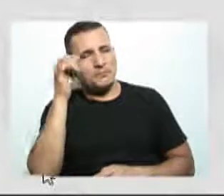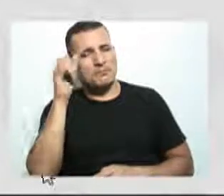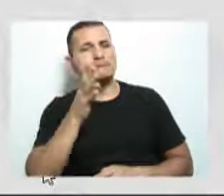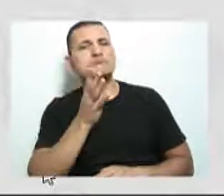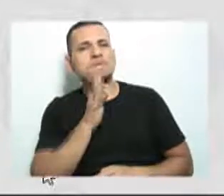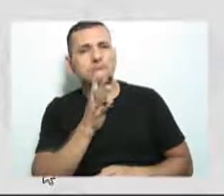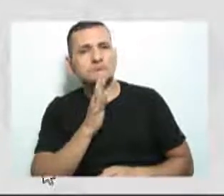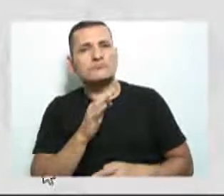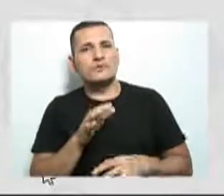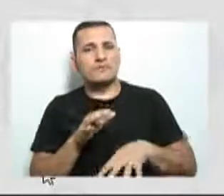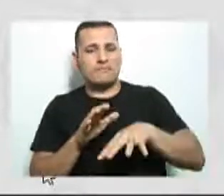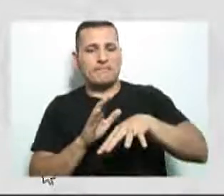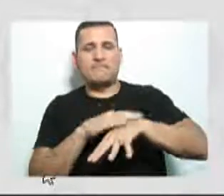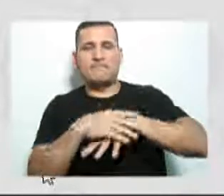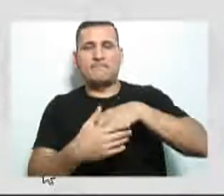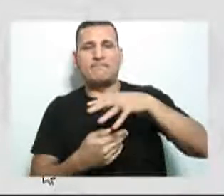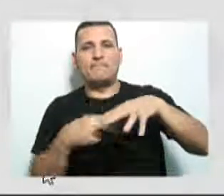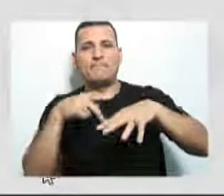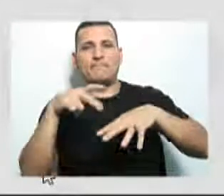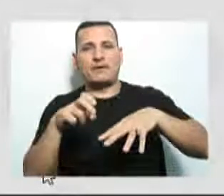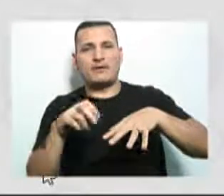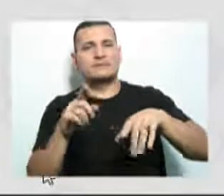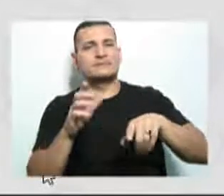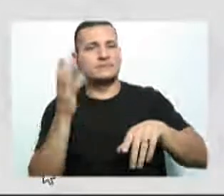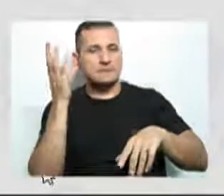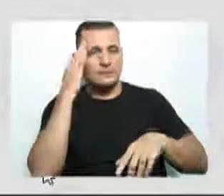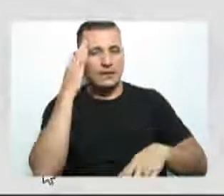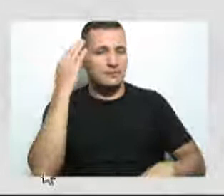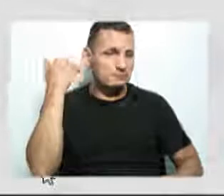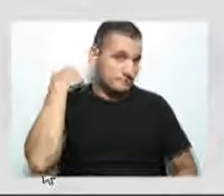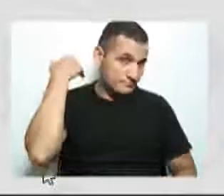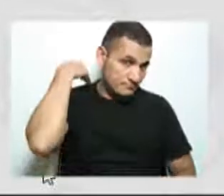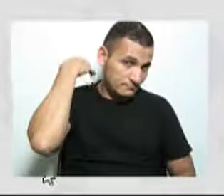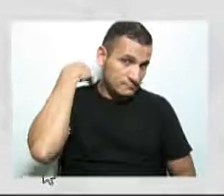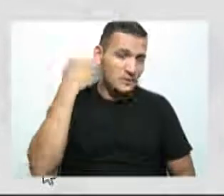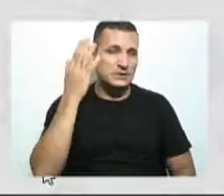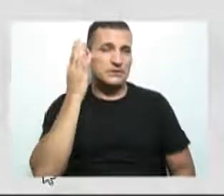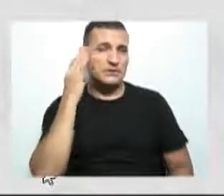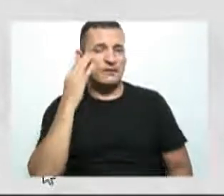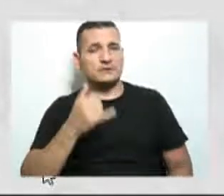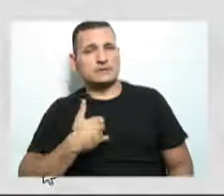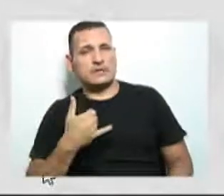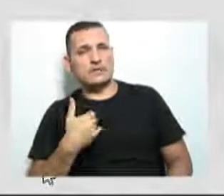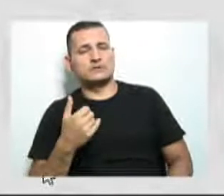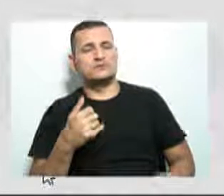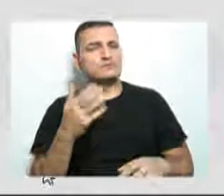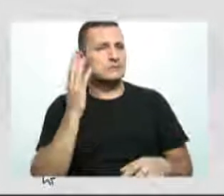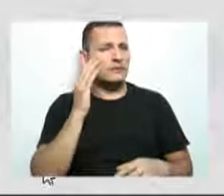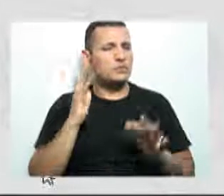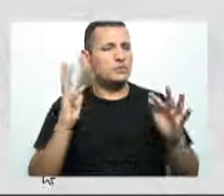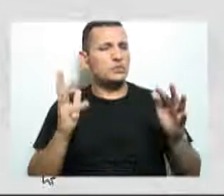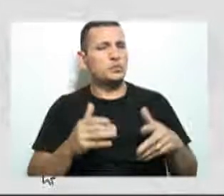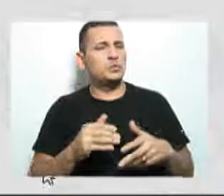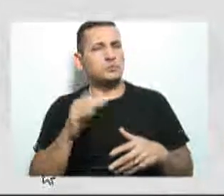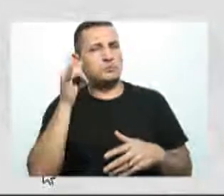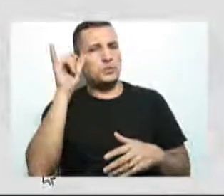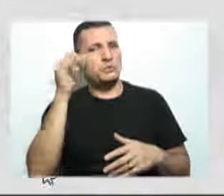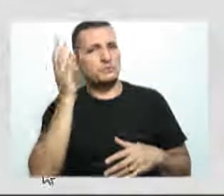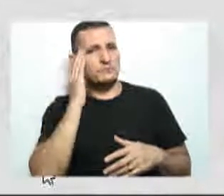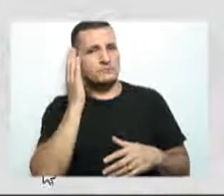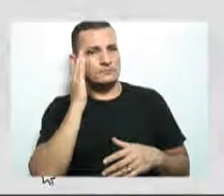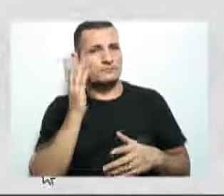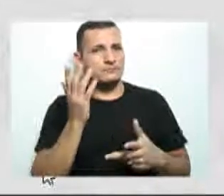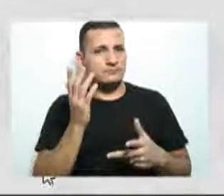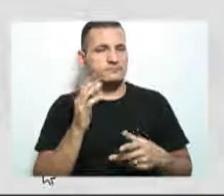sabe até o tamanho da pata do boi, ele sabe também o tamanho do cupim, ele sabe a idade, ele sabe o tamanho do pelo do cupim. Caramba, pois é, o pelo do cupim, o tamanho do pelo que